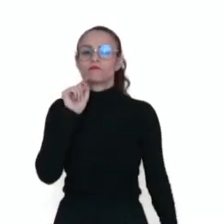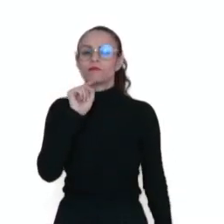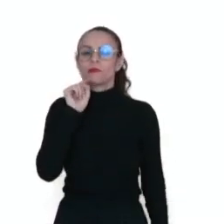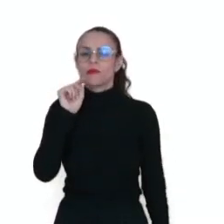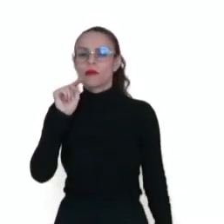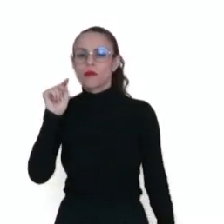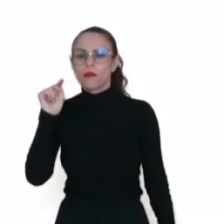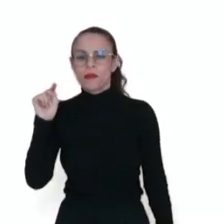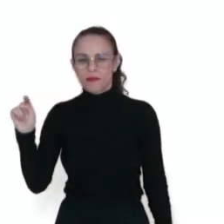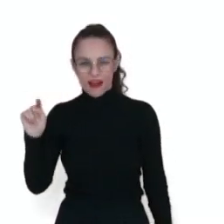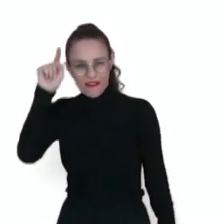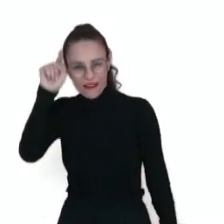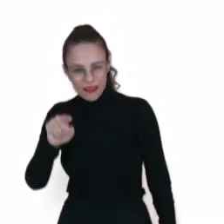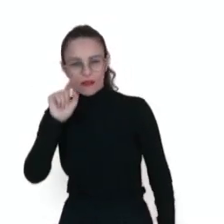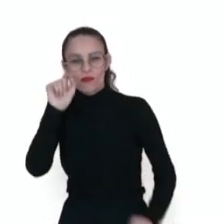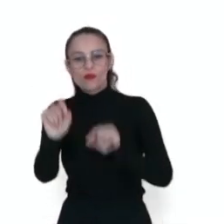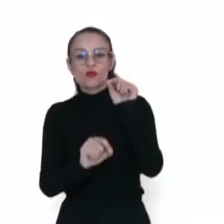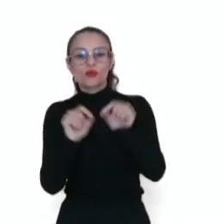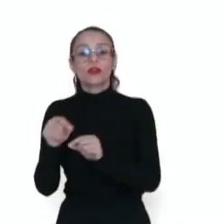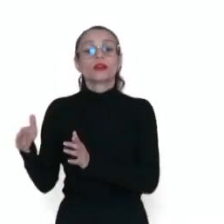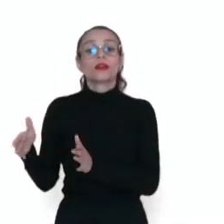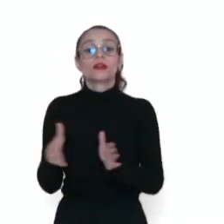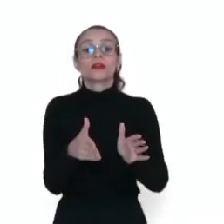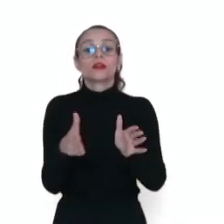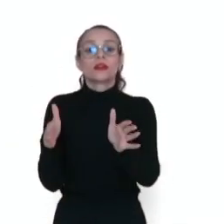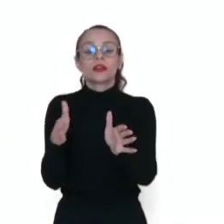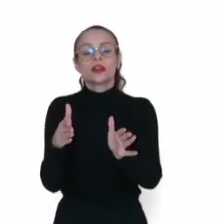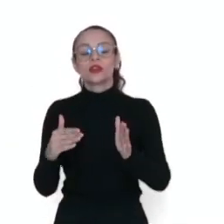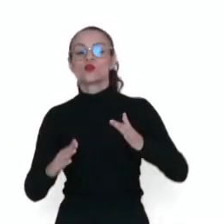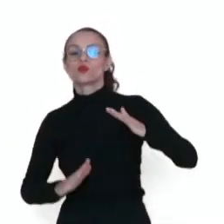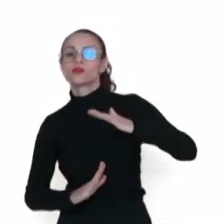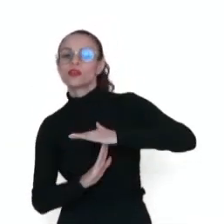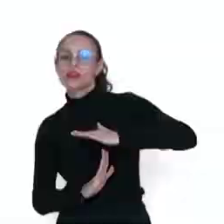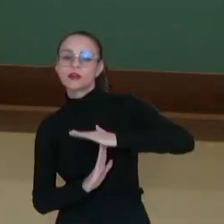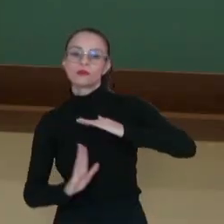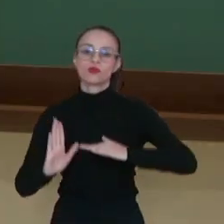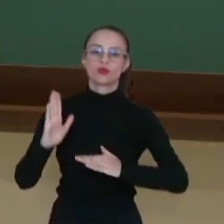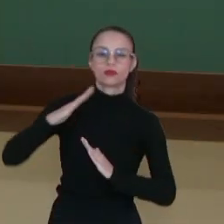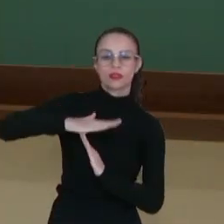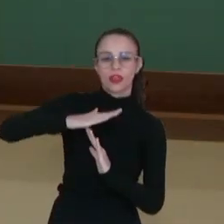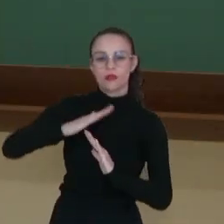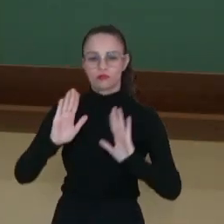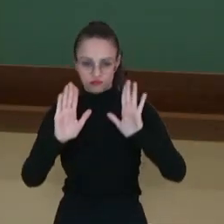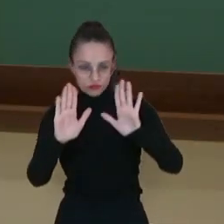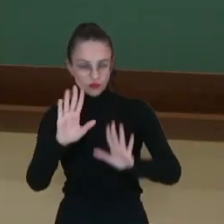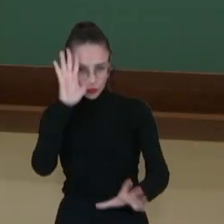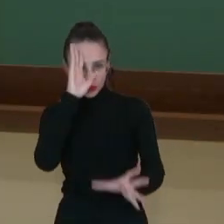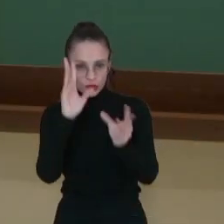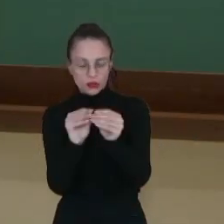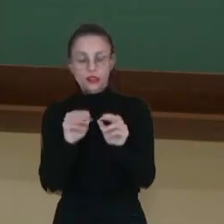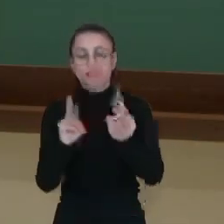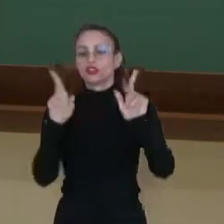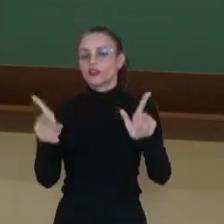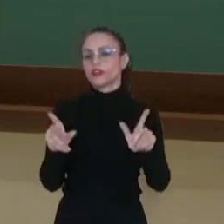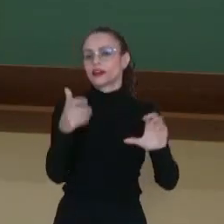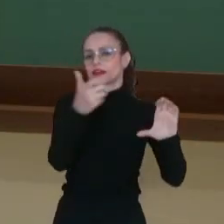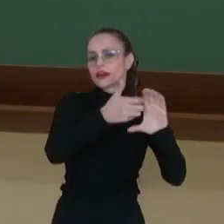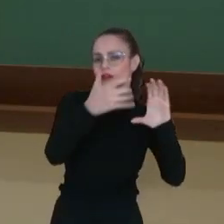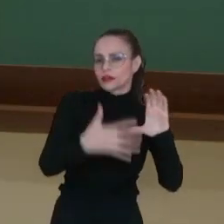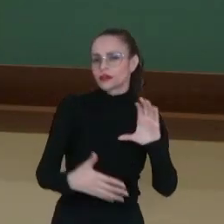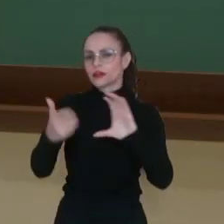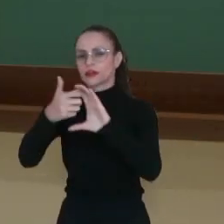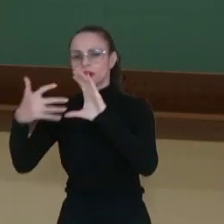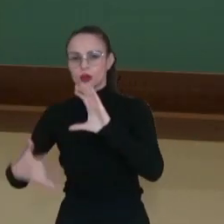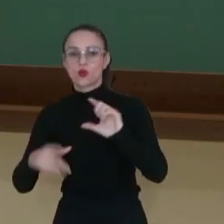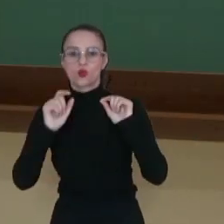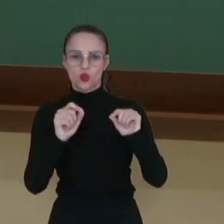no nosso mapa, a gente diz que são os rios temporários. Vamos entender essa diferença de características entre